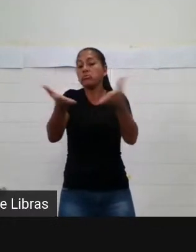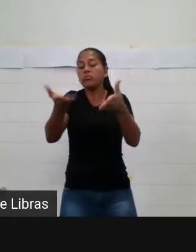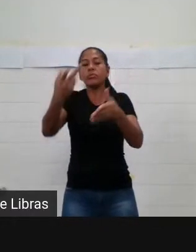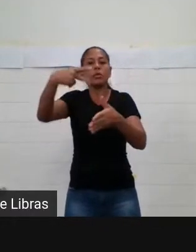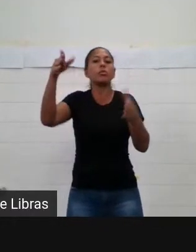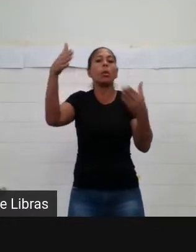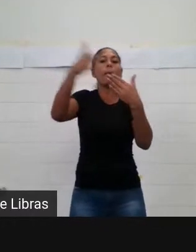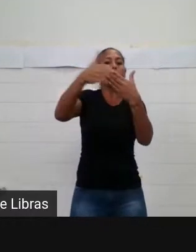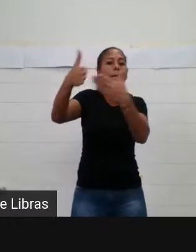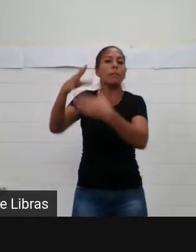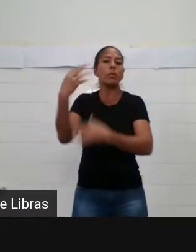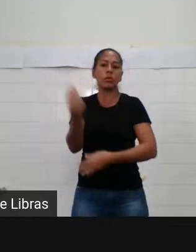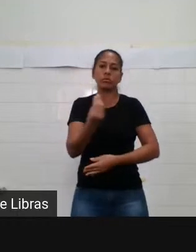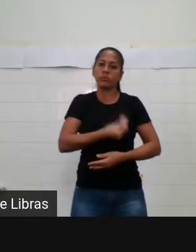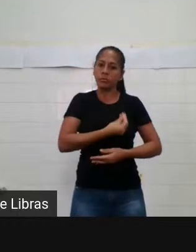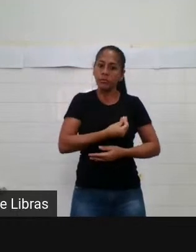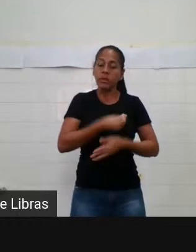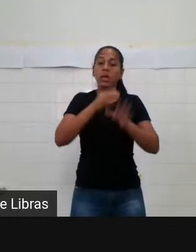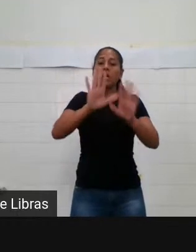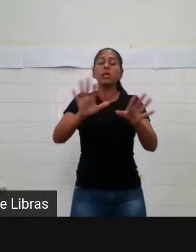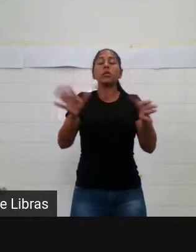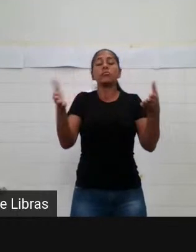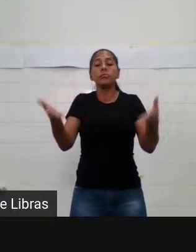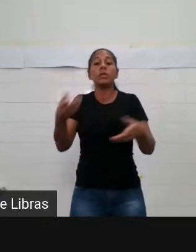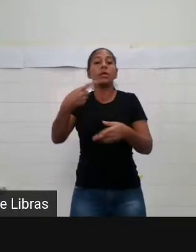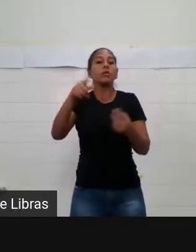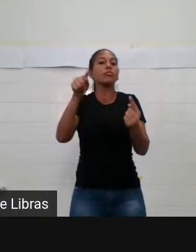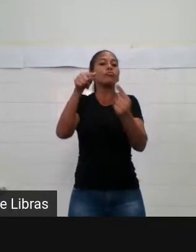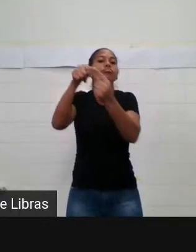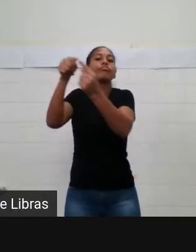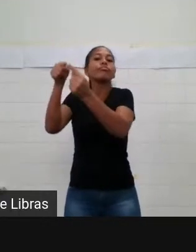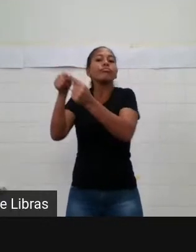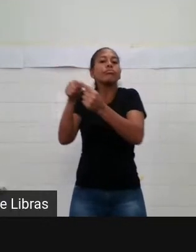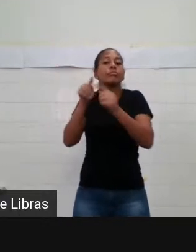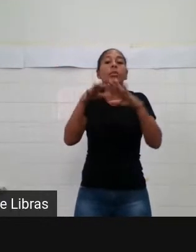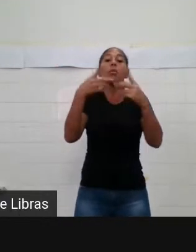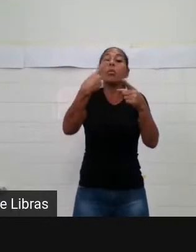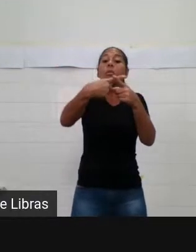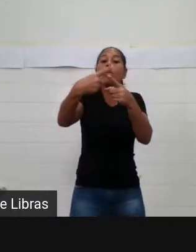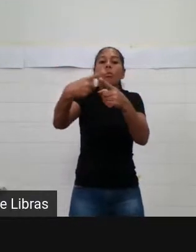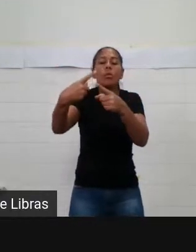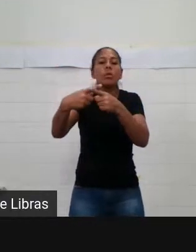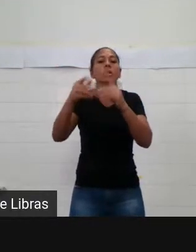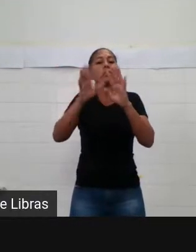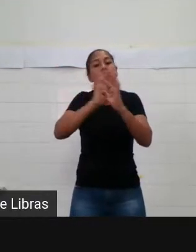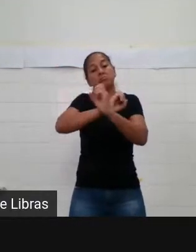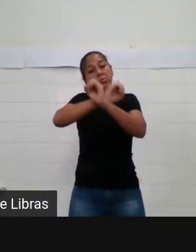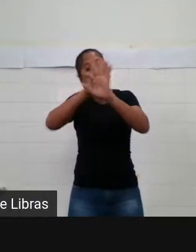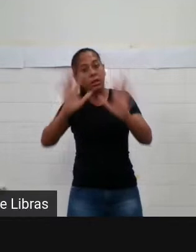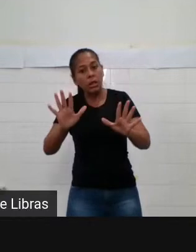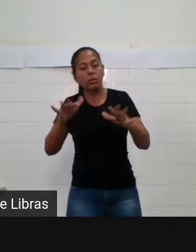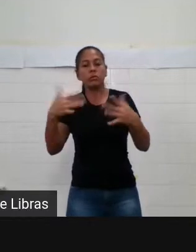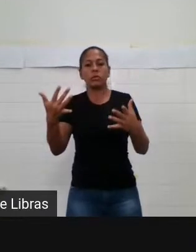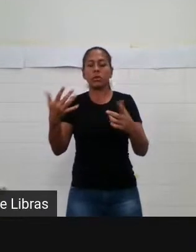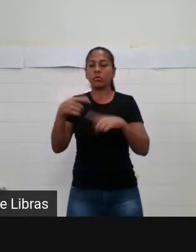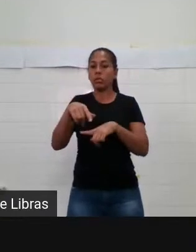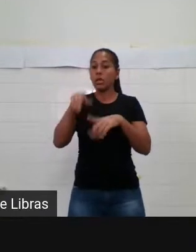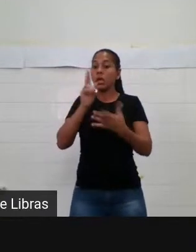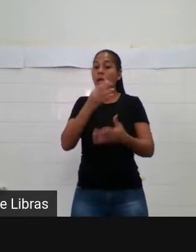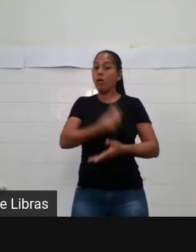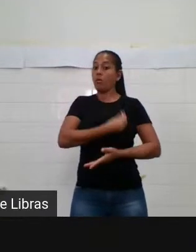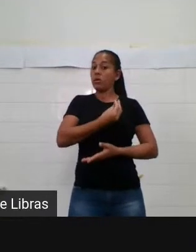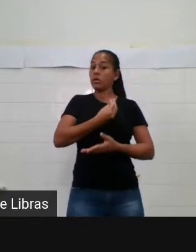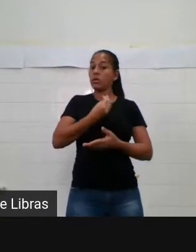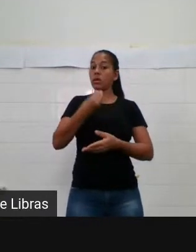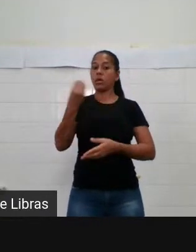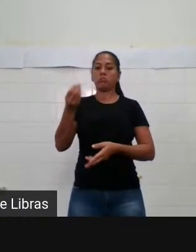Então, portanto, isso é muito pontual, porque, obviamente, que ser professor,